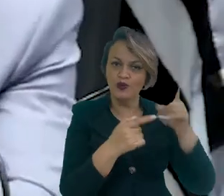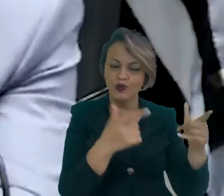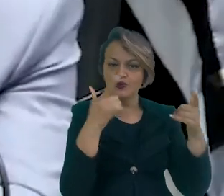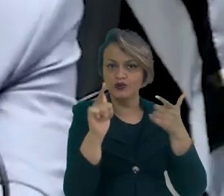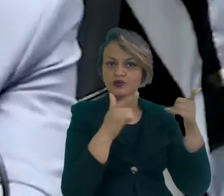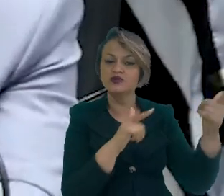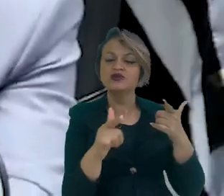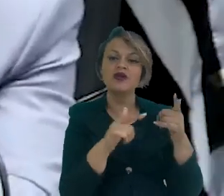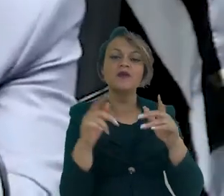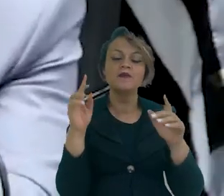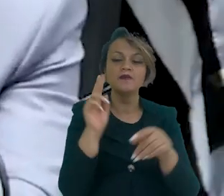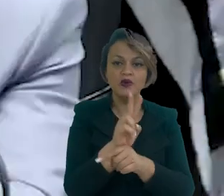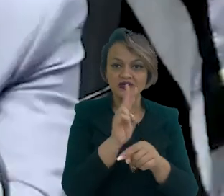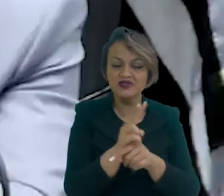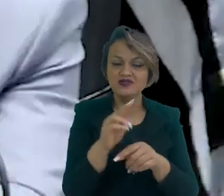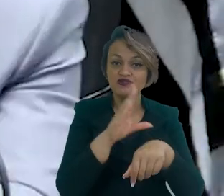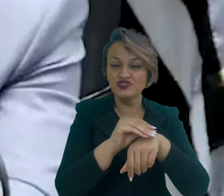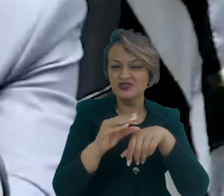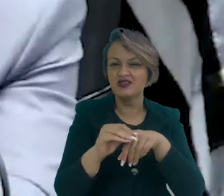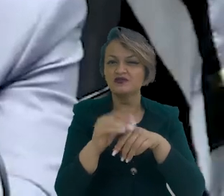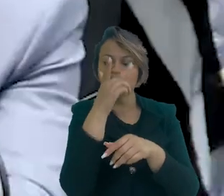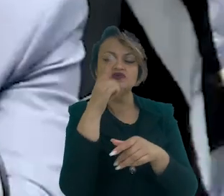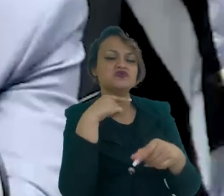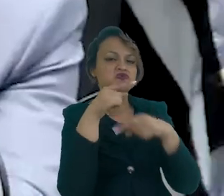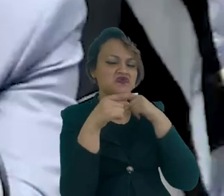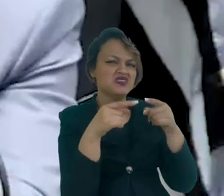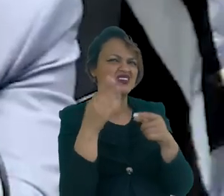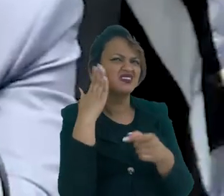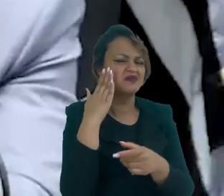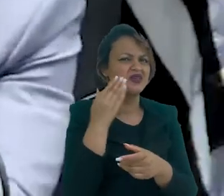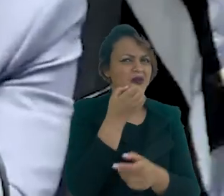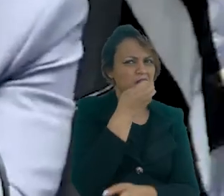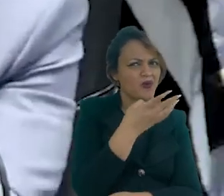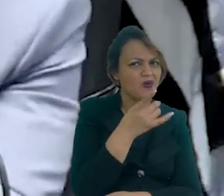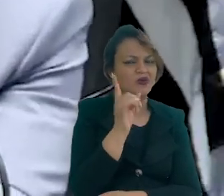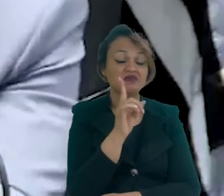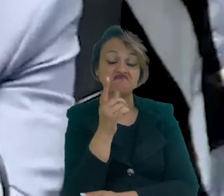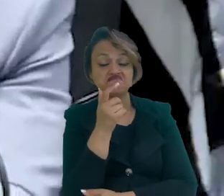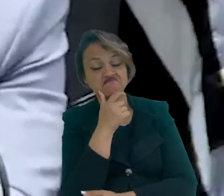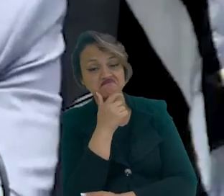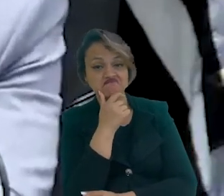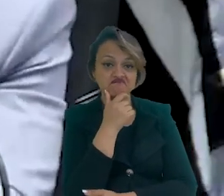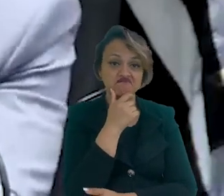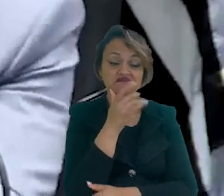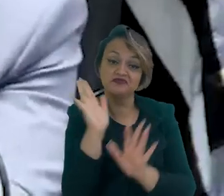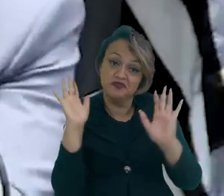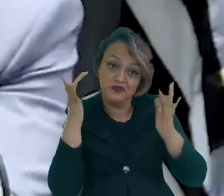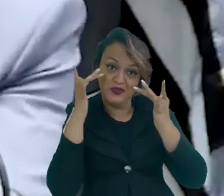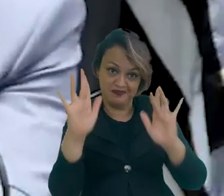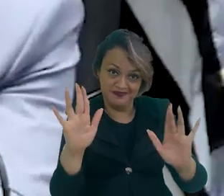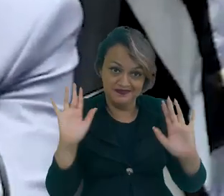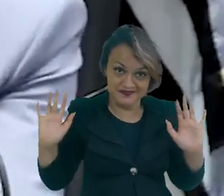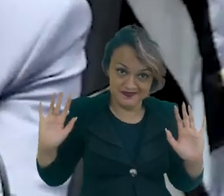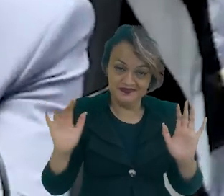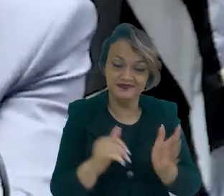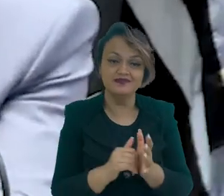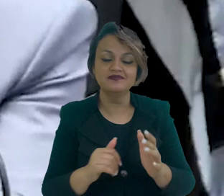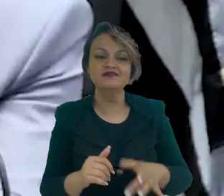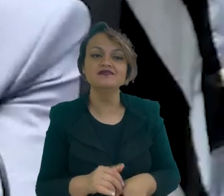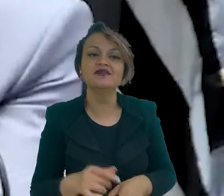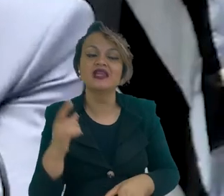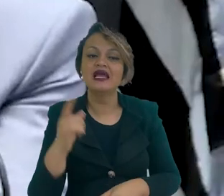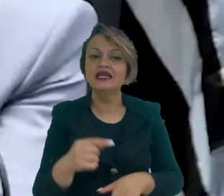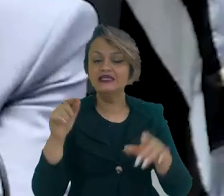consumidor ambiental redes proteção de dados tem sido questionado sinceramente é um grande afã esse respeito